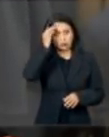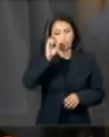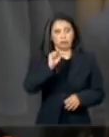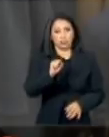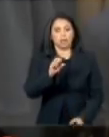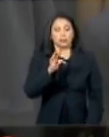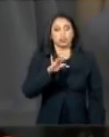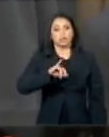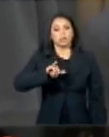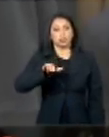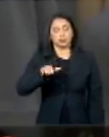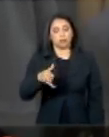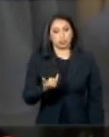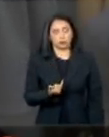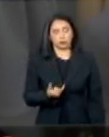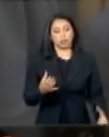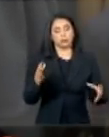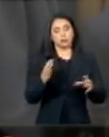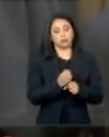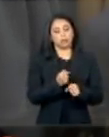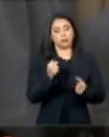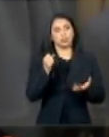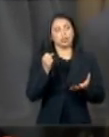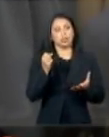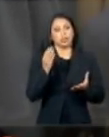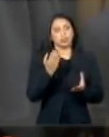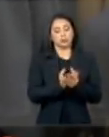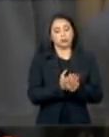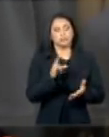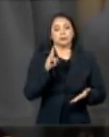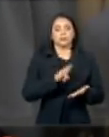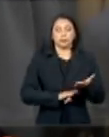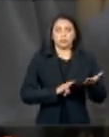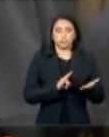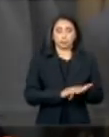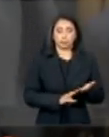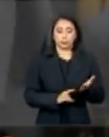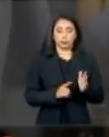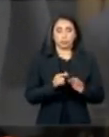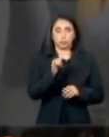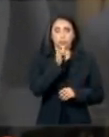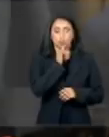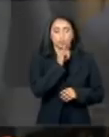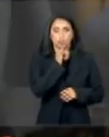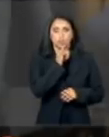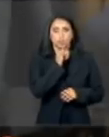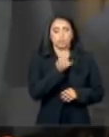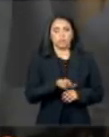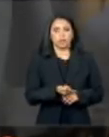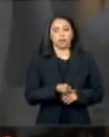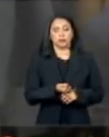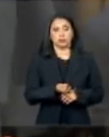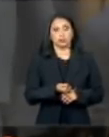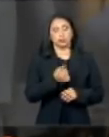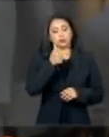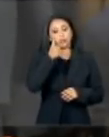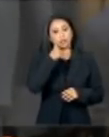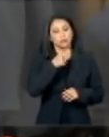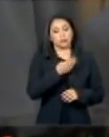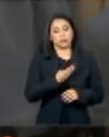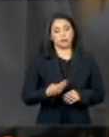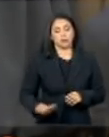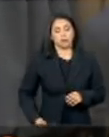jurisprudência pacificada onde por exemplo no julgamento a ministra laurita vaz a terceira seção do stj